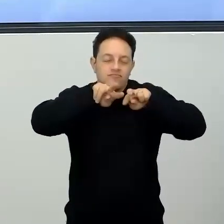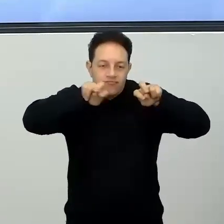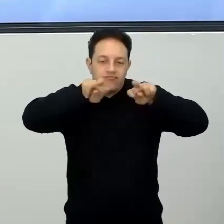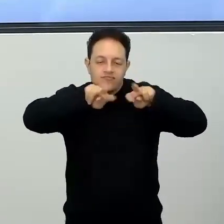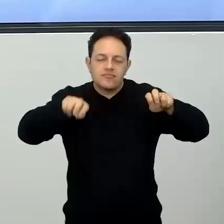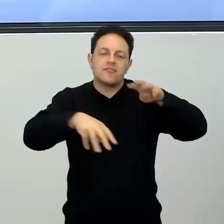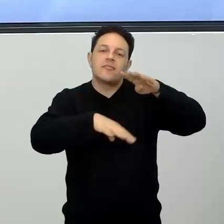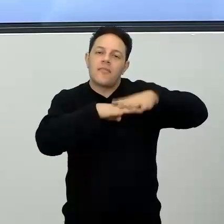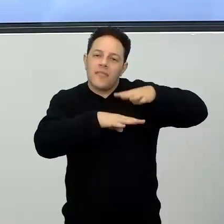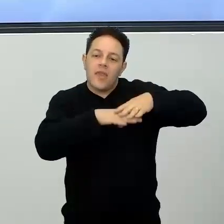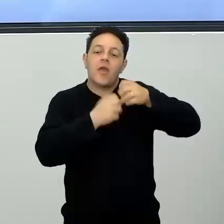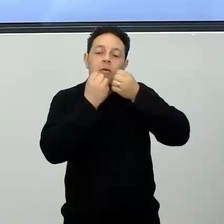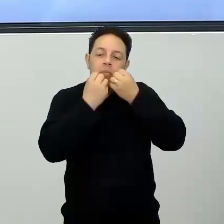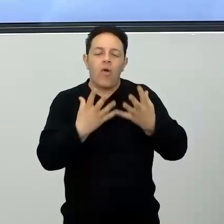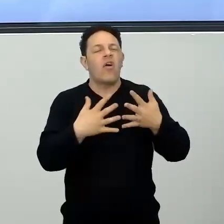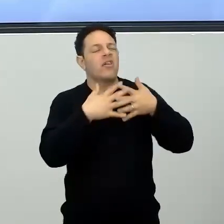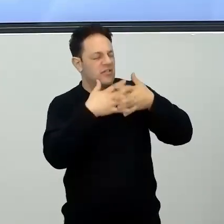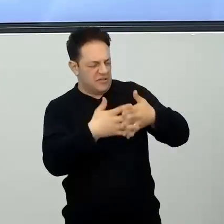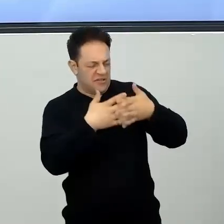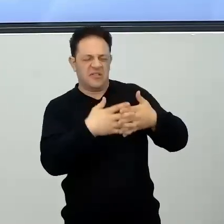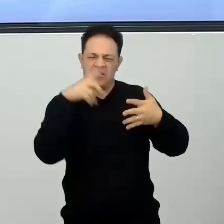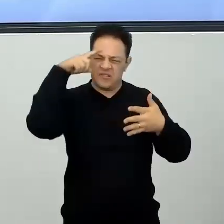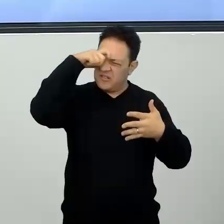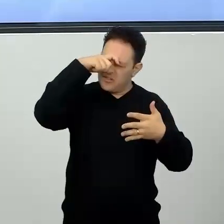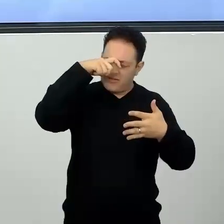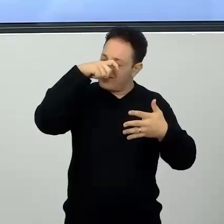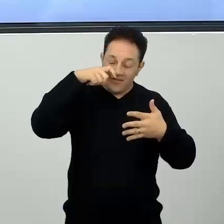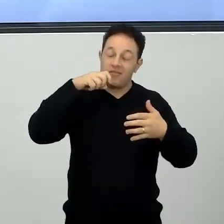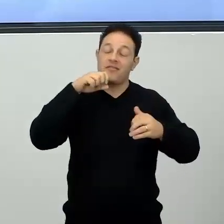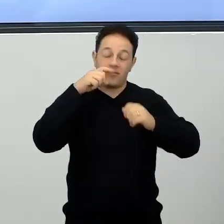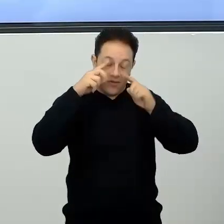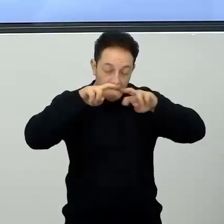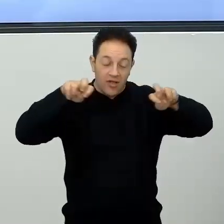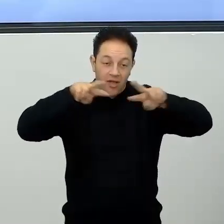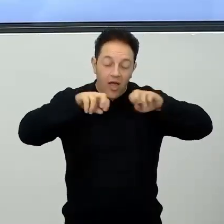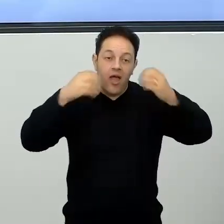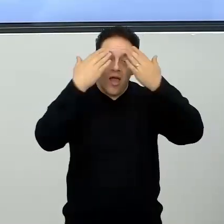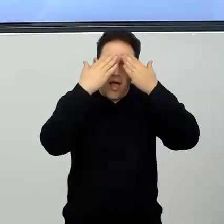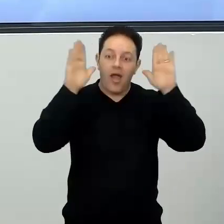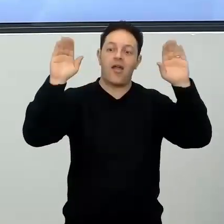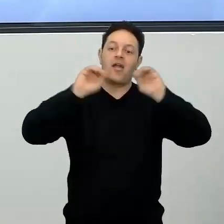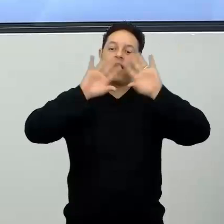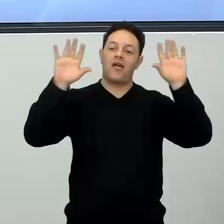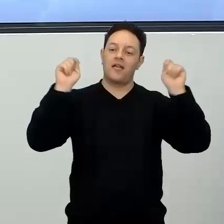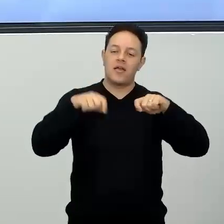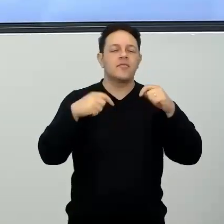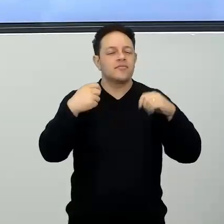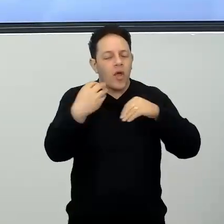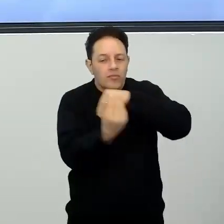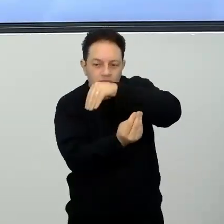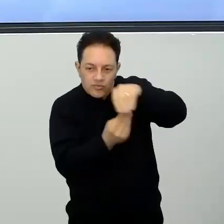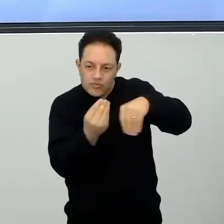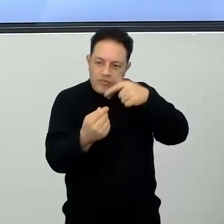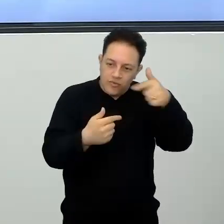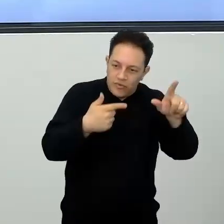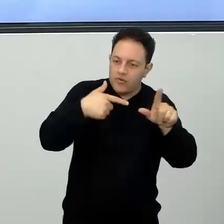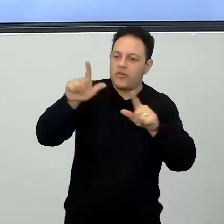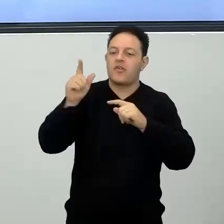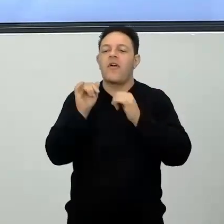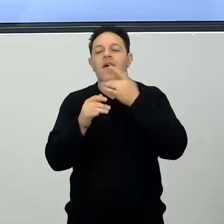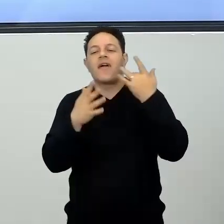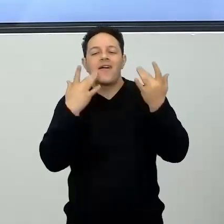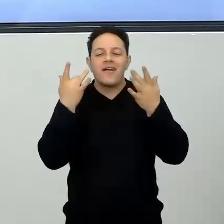a matemática como algo complicado de se fazer. Por isso que é importante você colocar junto com, por exemplo, a arte. Sim. Então, quando